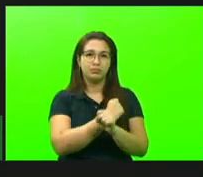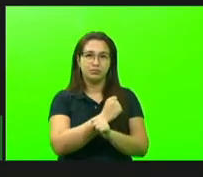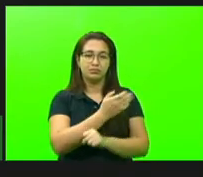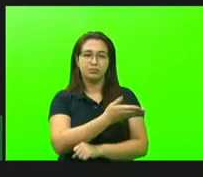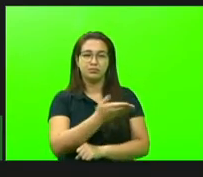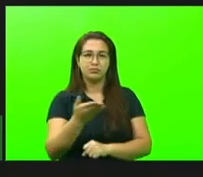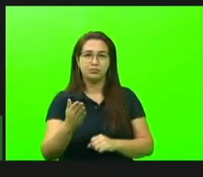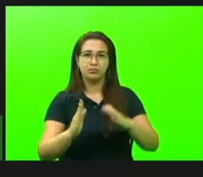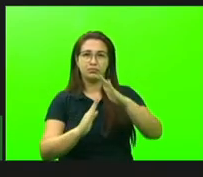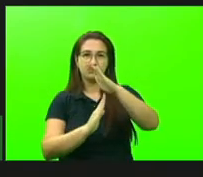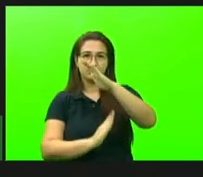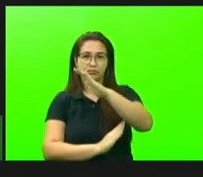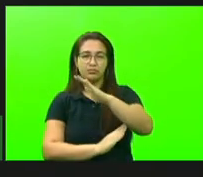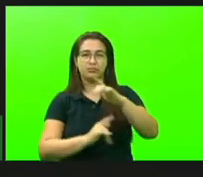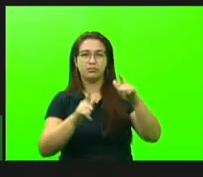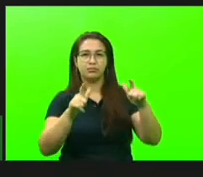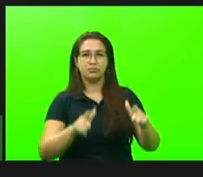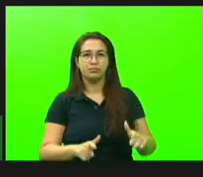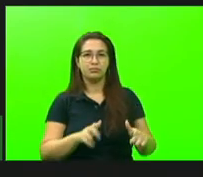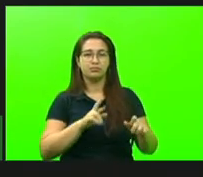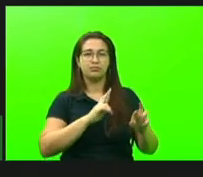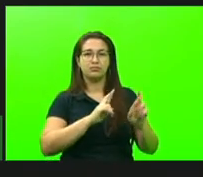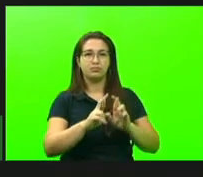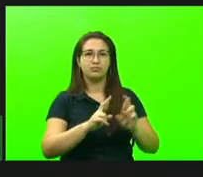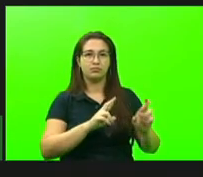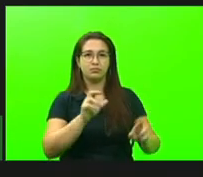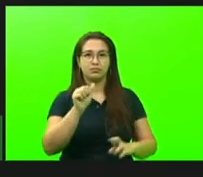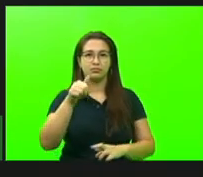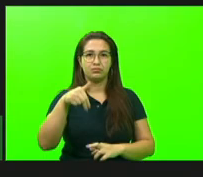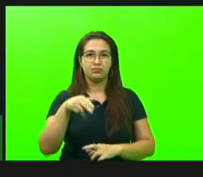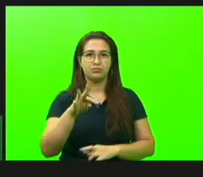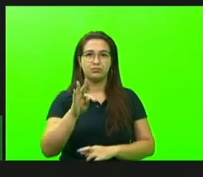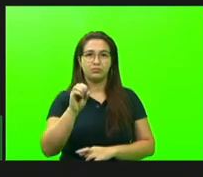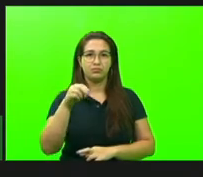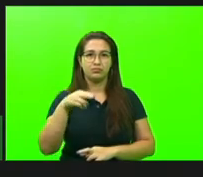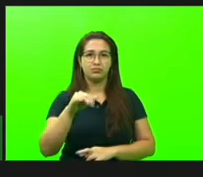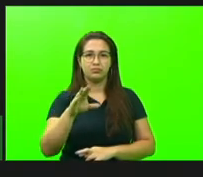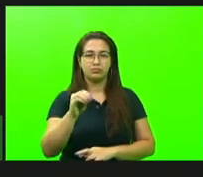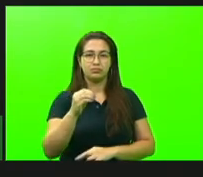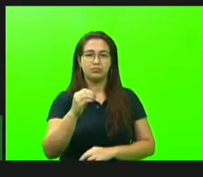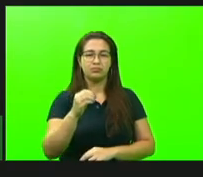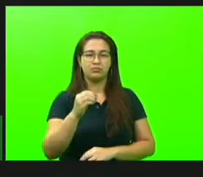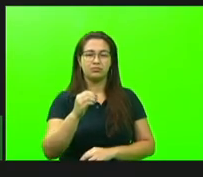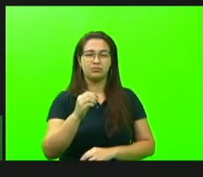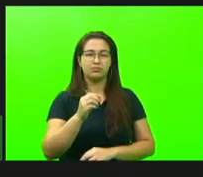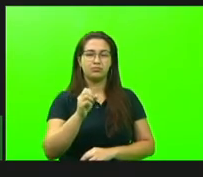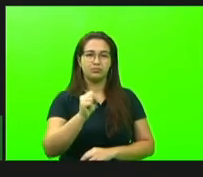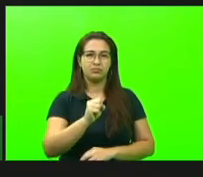da passarela localizada na rodovia Antônio Raio, SC-486, quilômetro